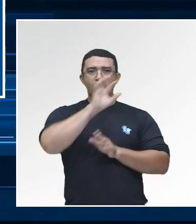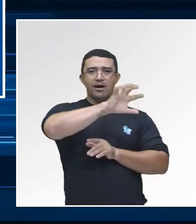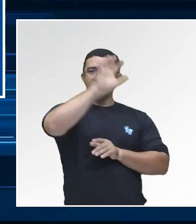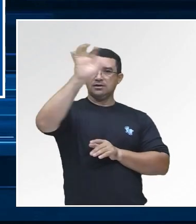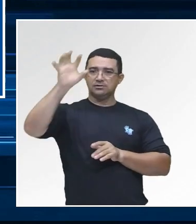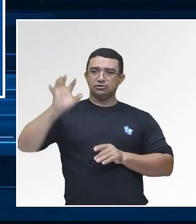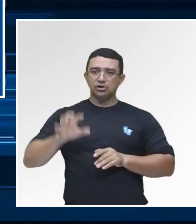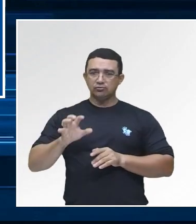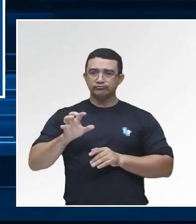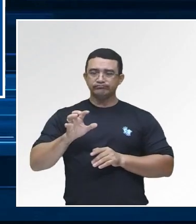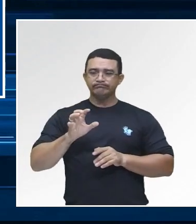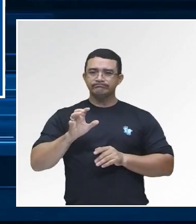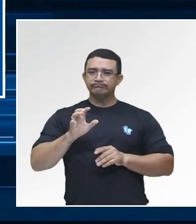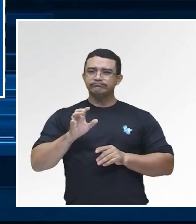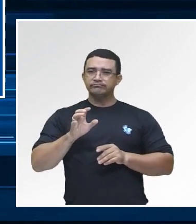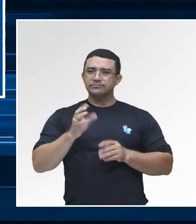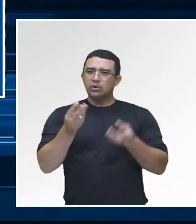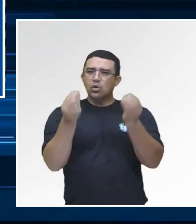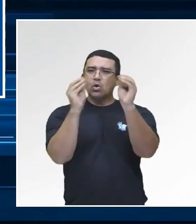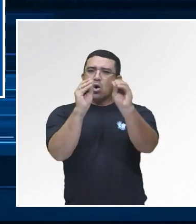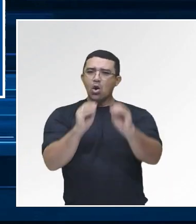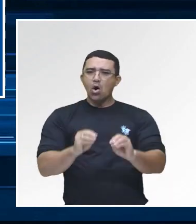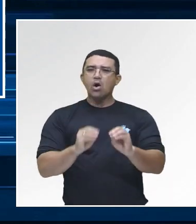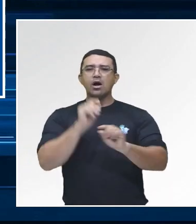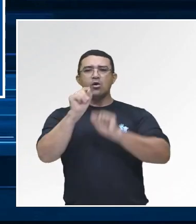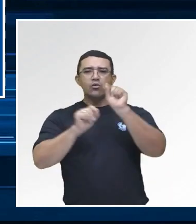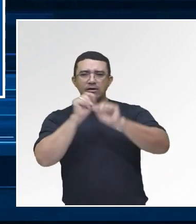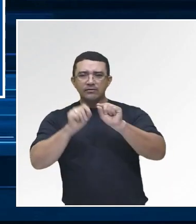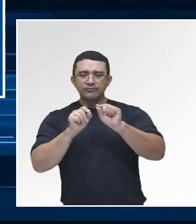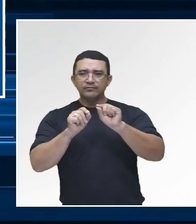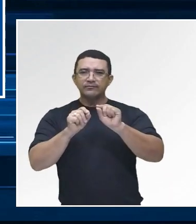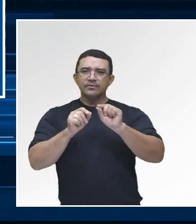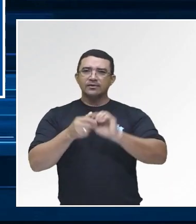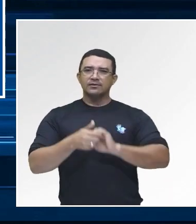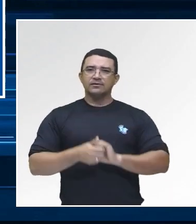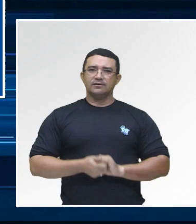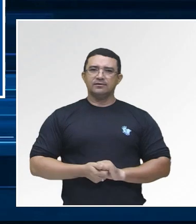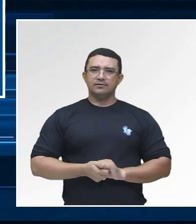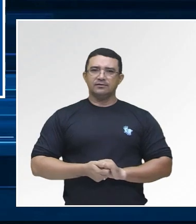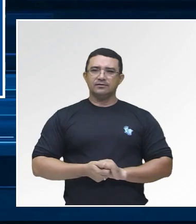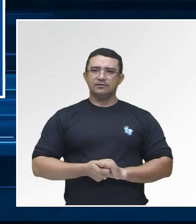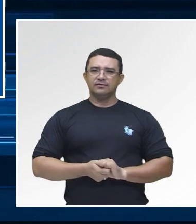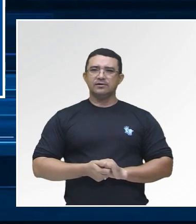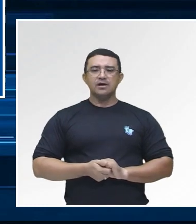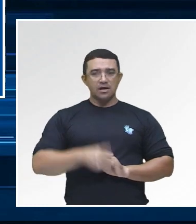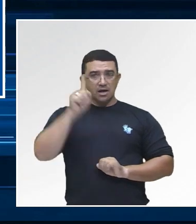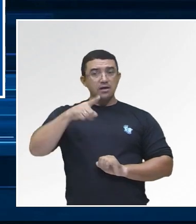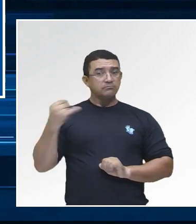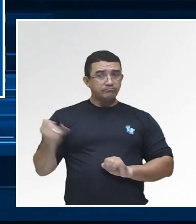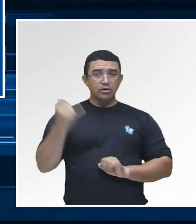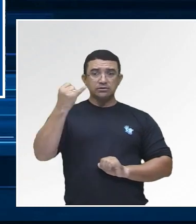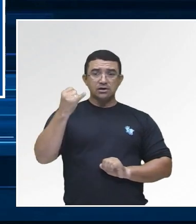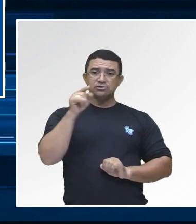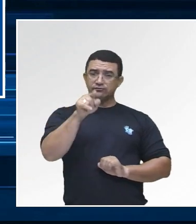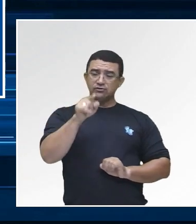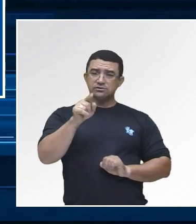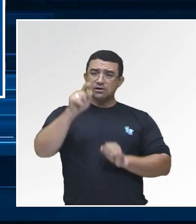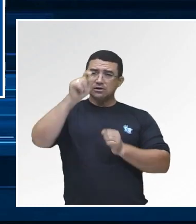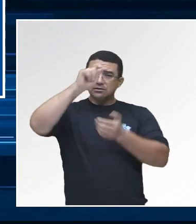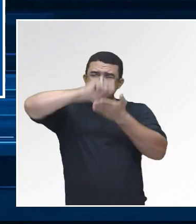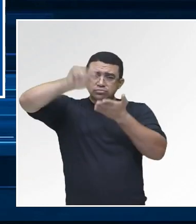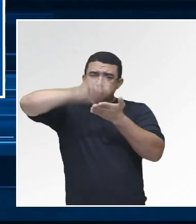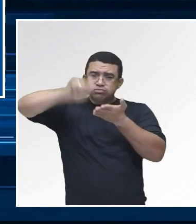eles colocam. É muito interessante, né, você descrever para a pessoa que está